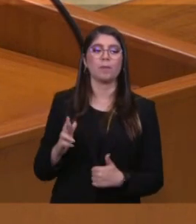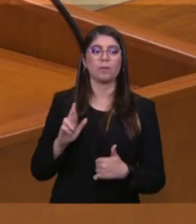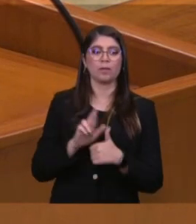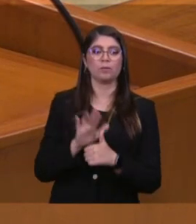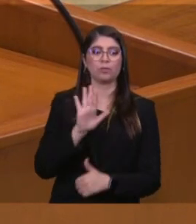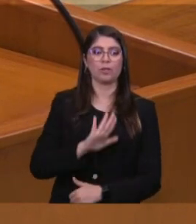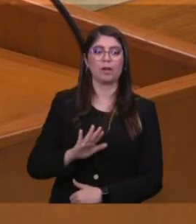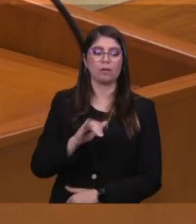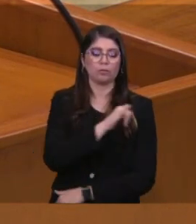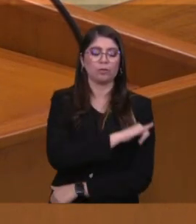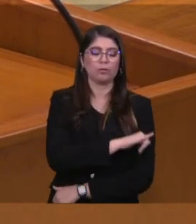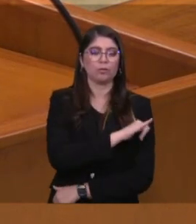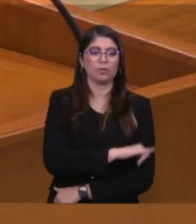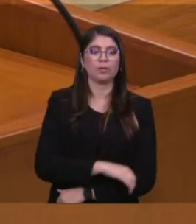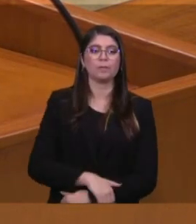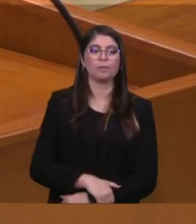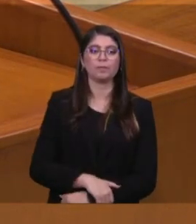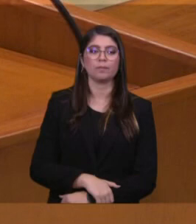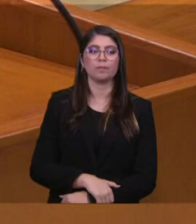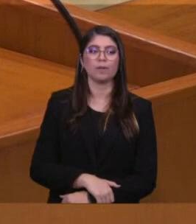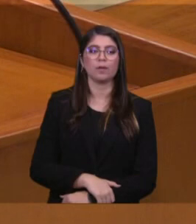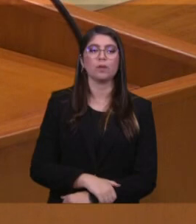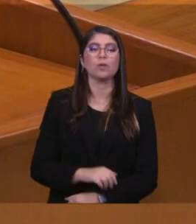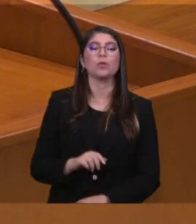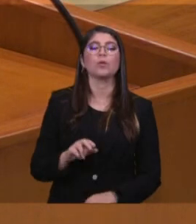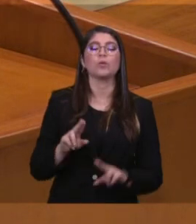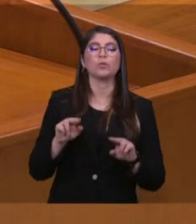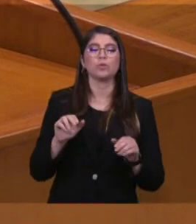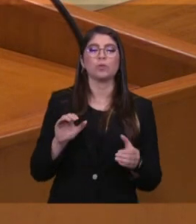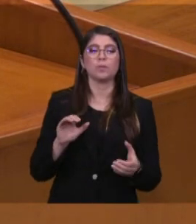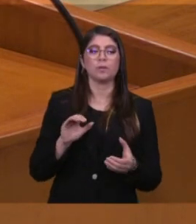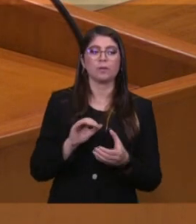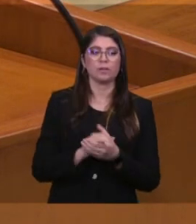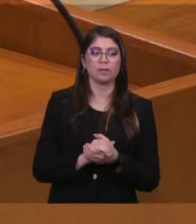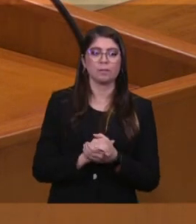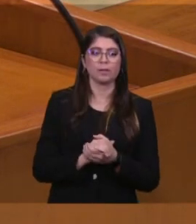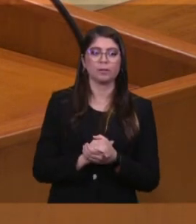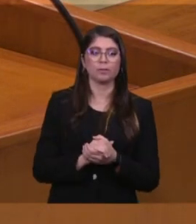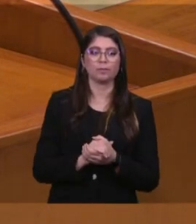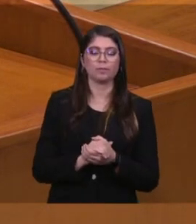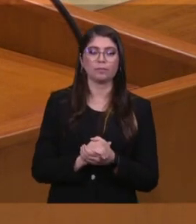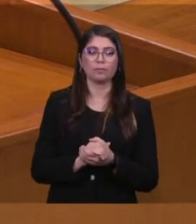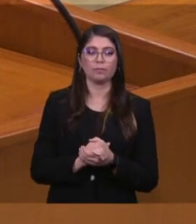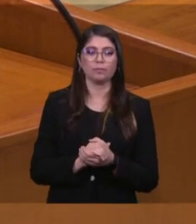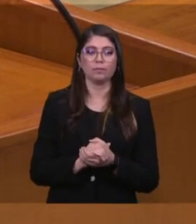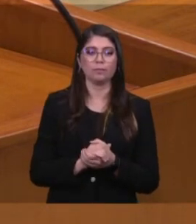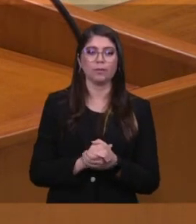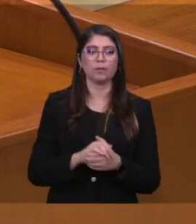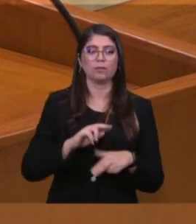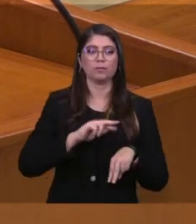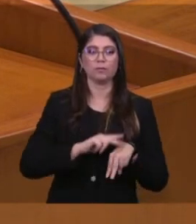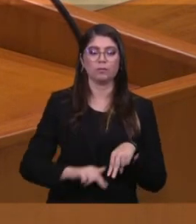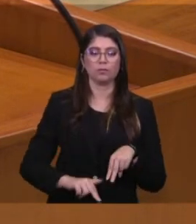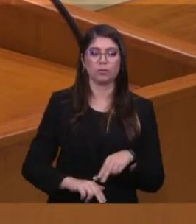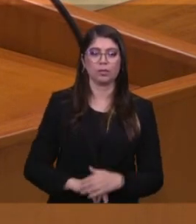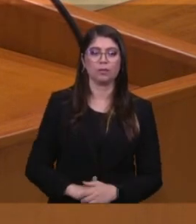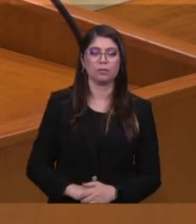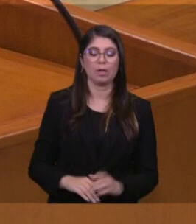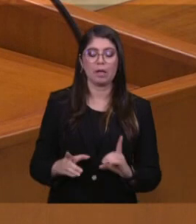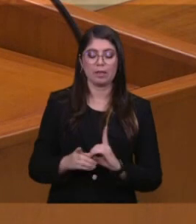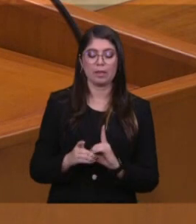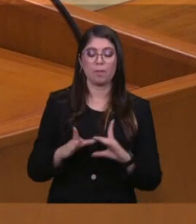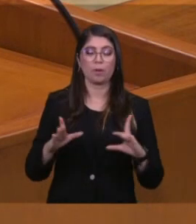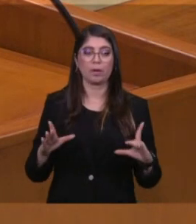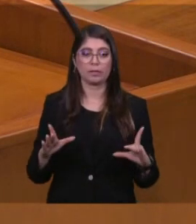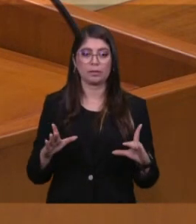Janeiro, na ação que tratou sobre união homoafetiva, o senhor disse: em nenhuma democracia do mundo, direito de